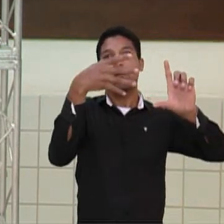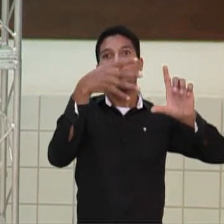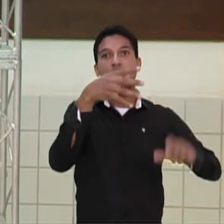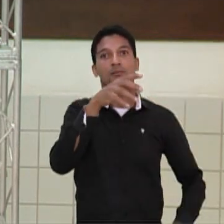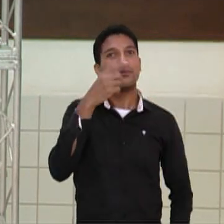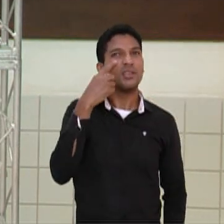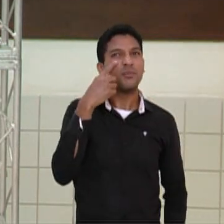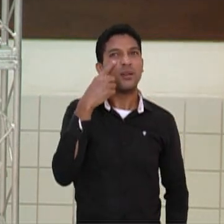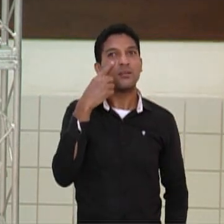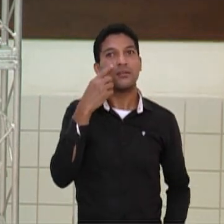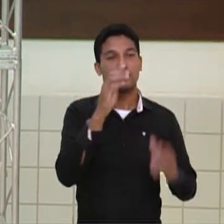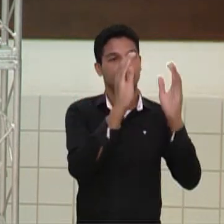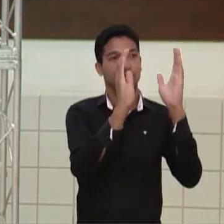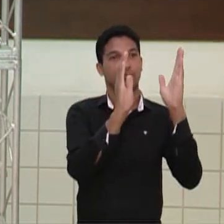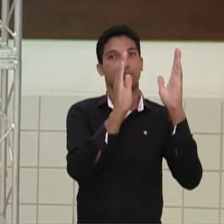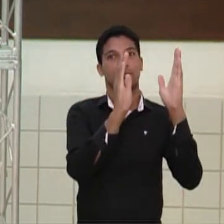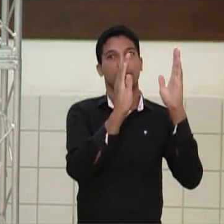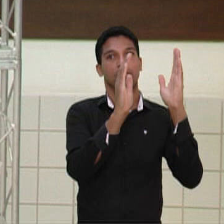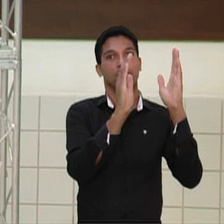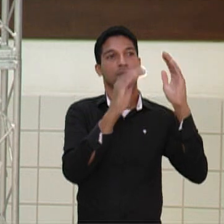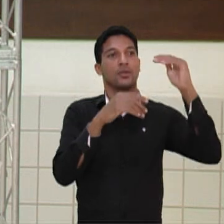para preencher a minha tabela.